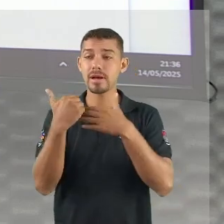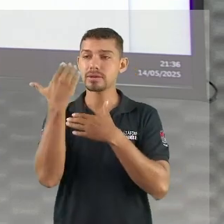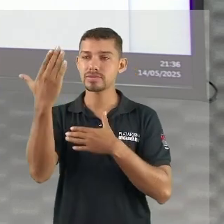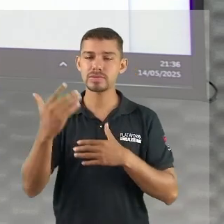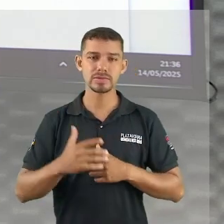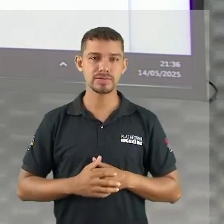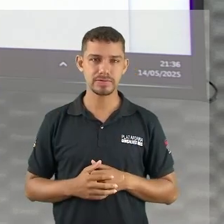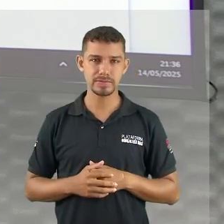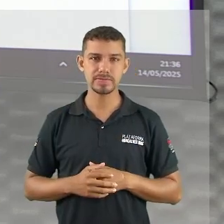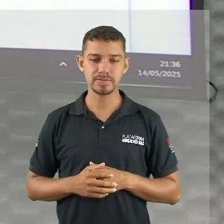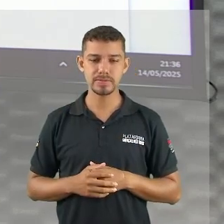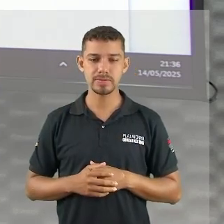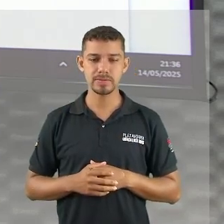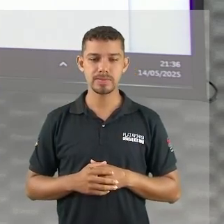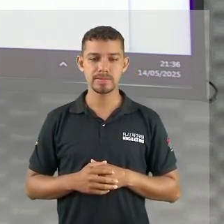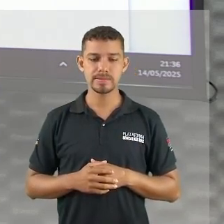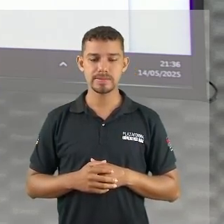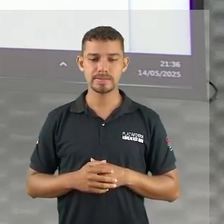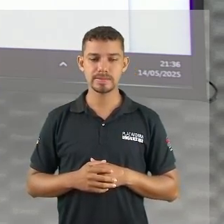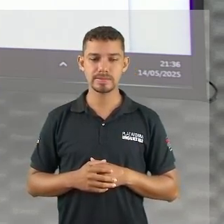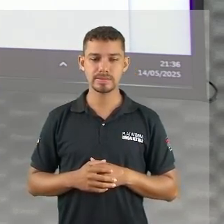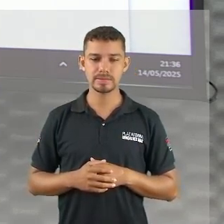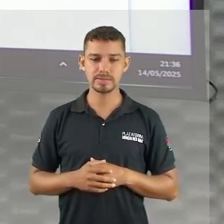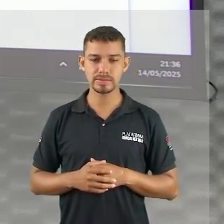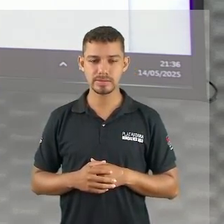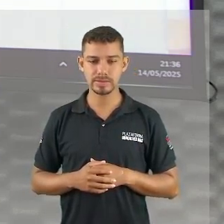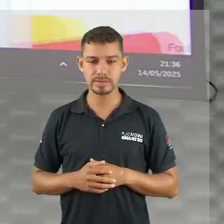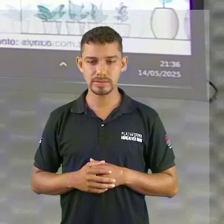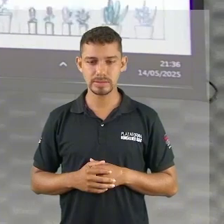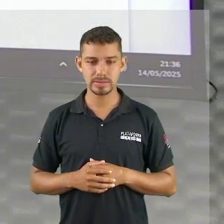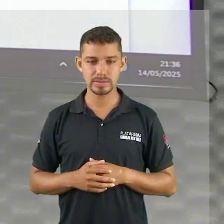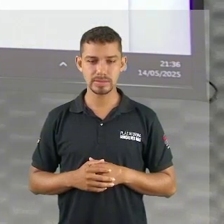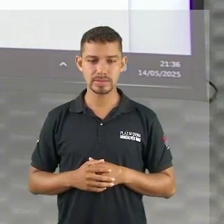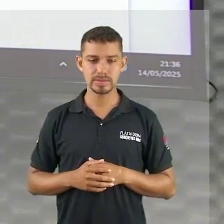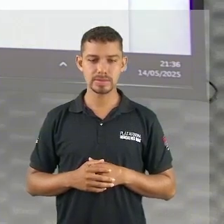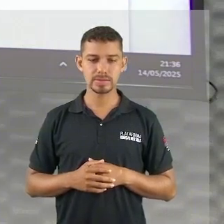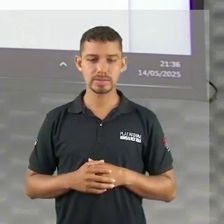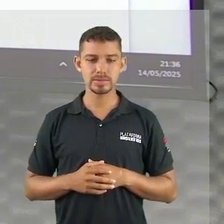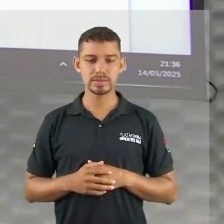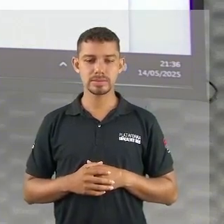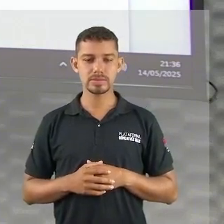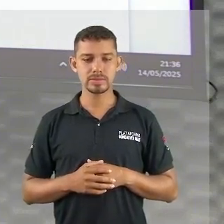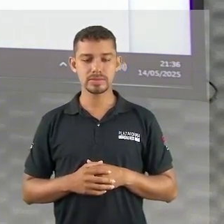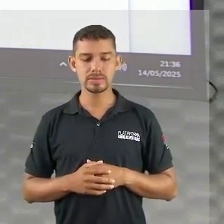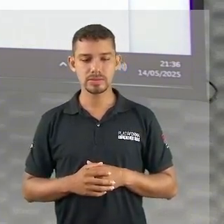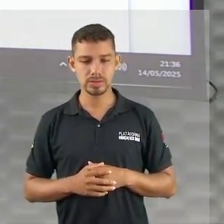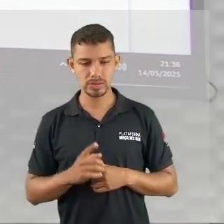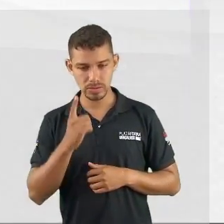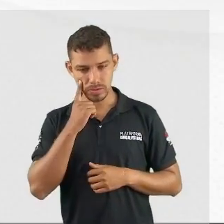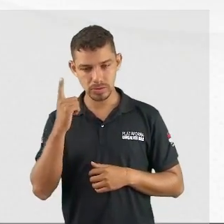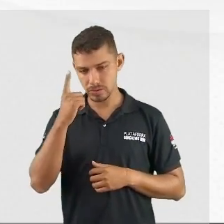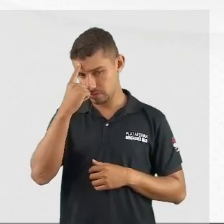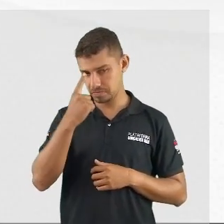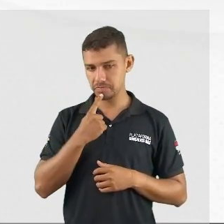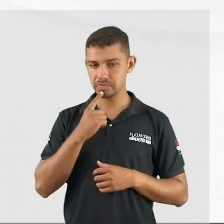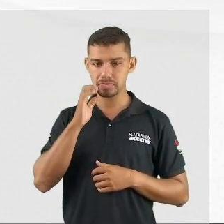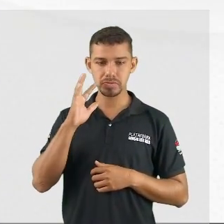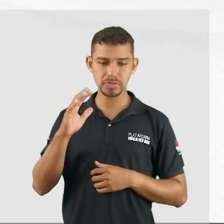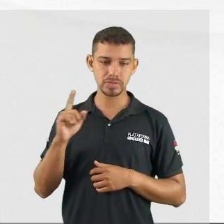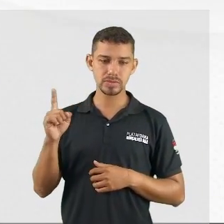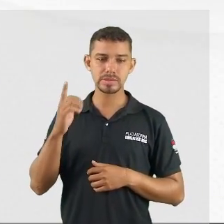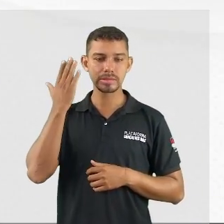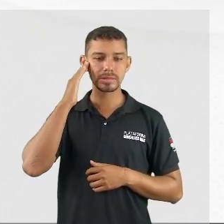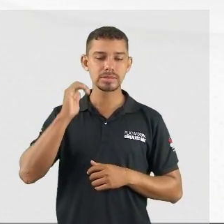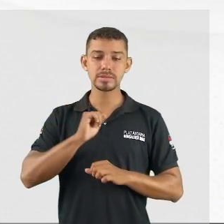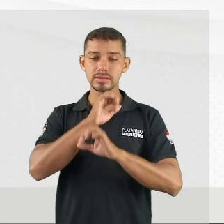fora. Beleza? Então, vamos ver aqui se tem alguma... Olha só aí, ó, essa ilustração para vocês entenderem